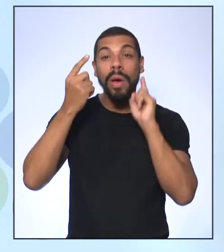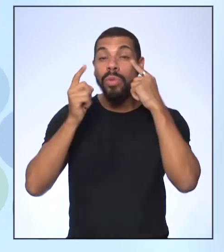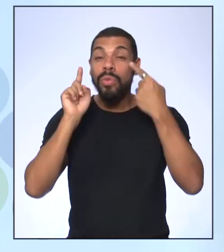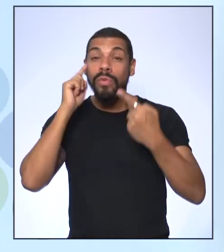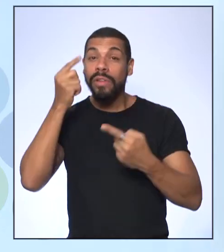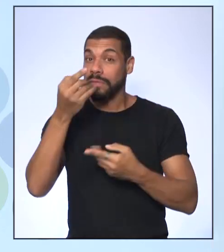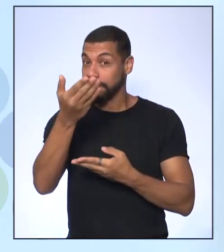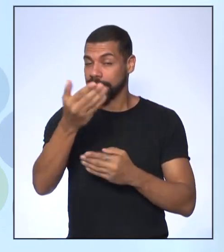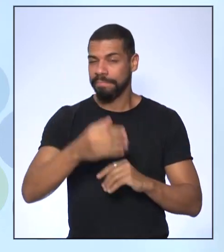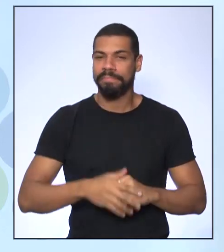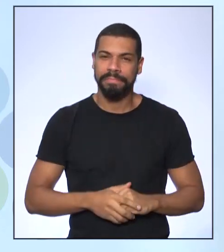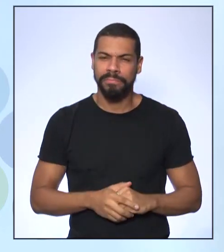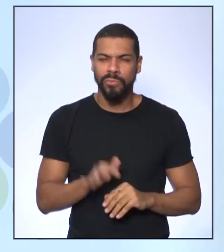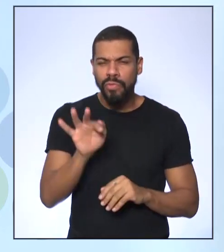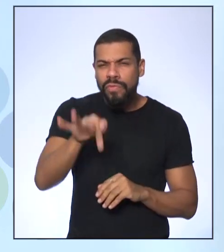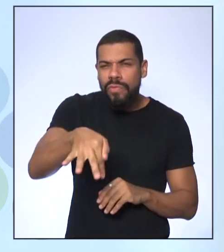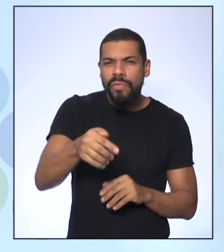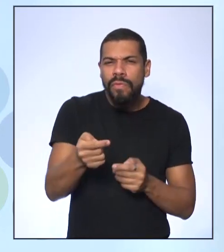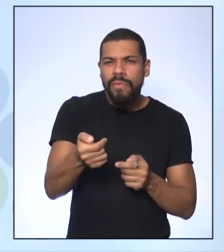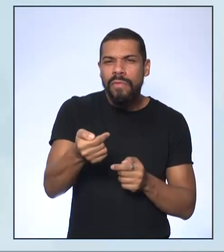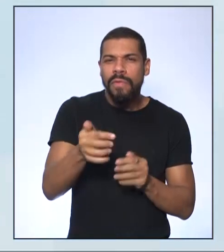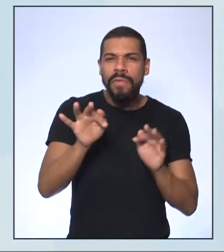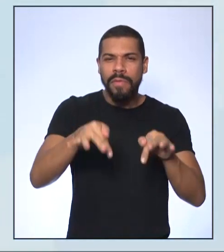surgiu nesse finalzinho de aula.